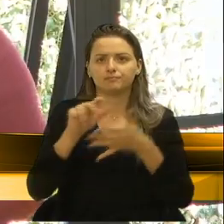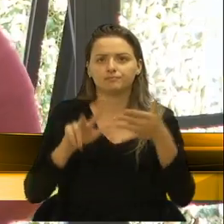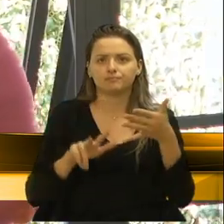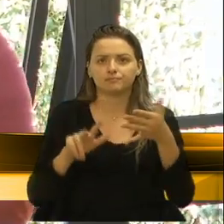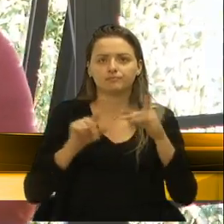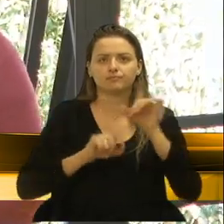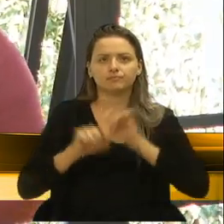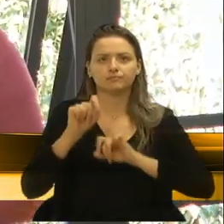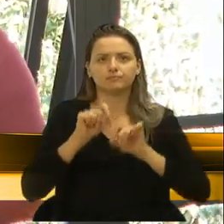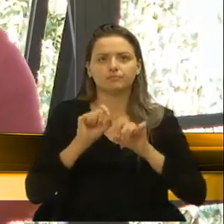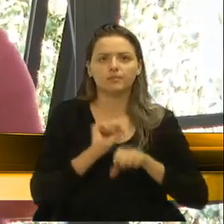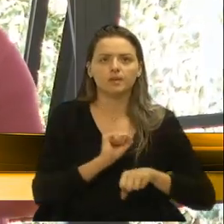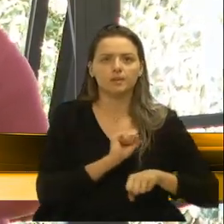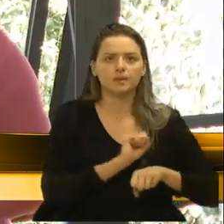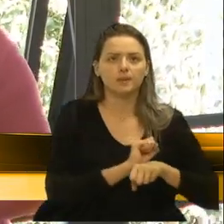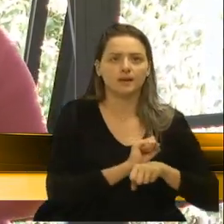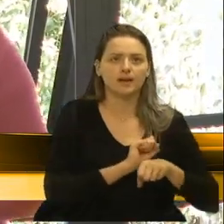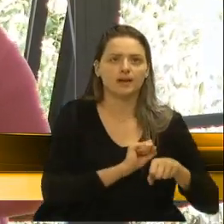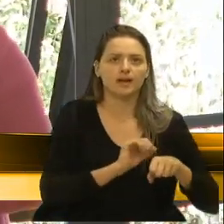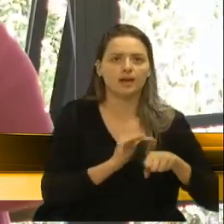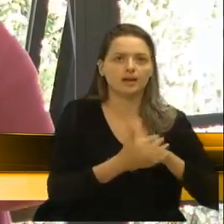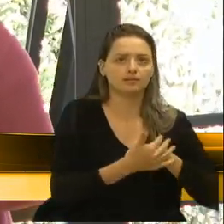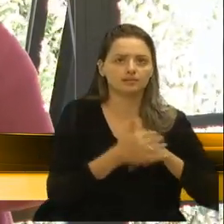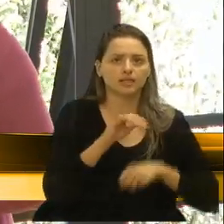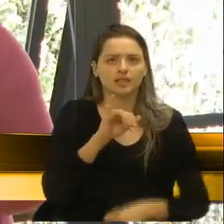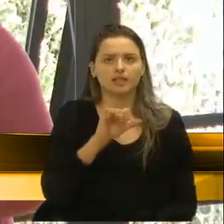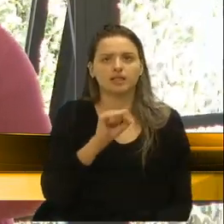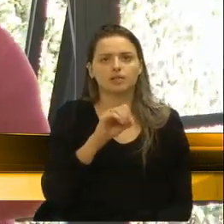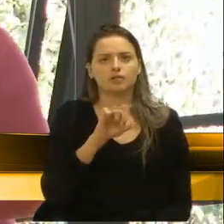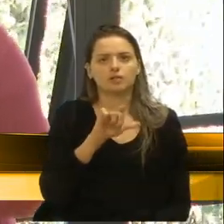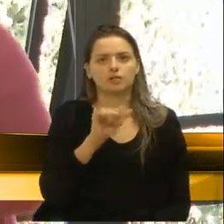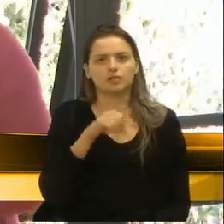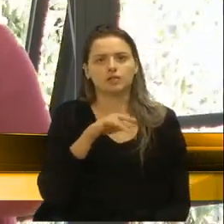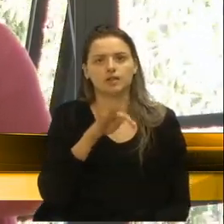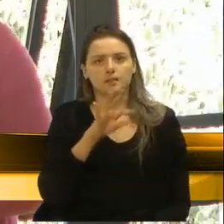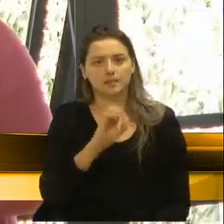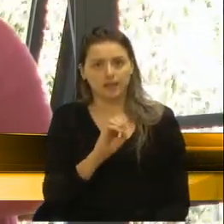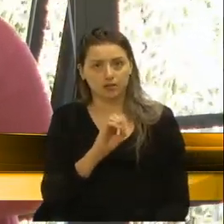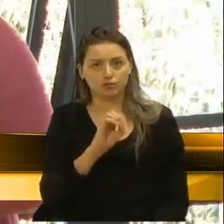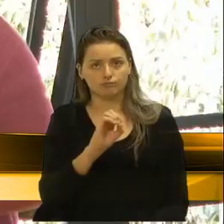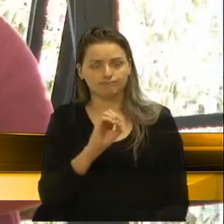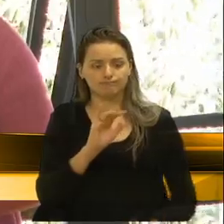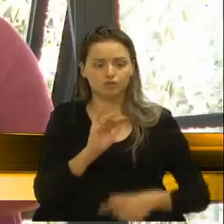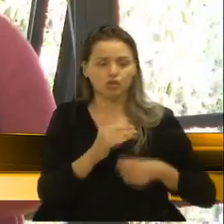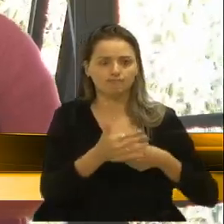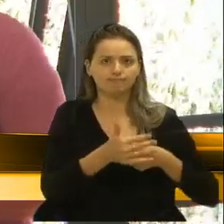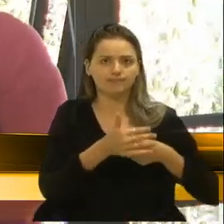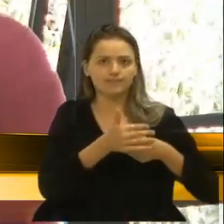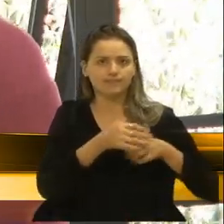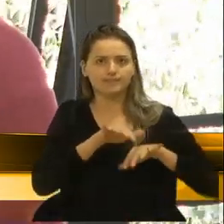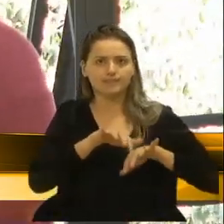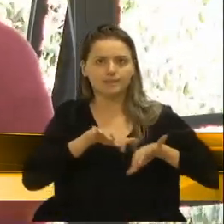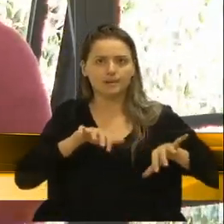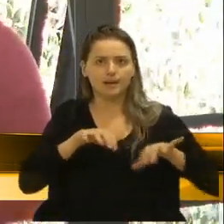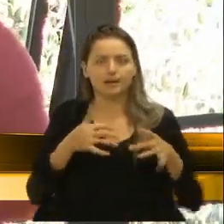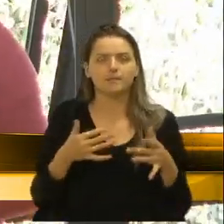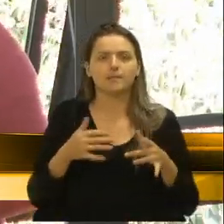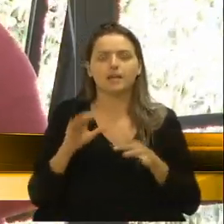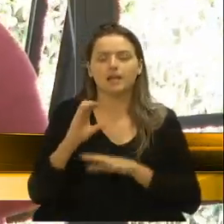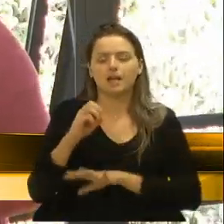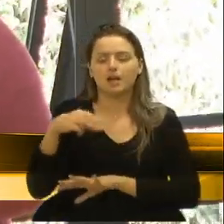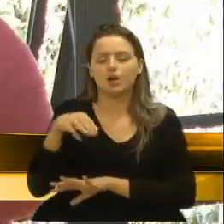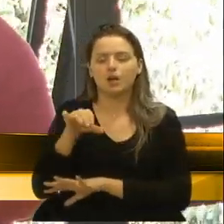para suspender isolamento social, que são orientações da Organização Mundial de Saúde. A Organização Mundial de